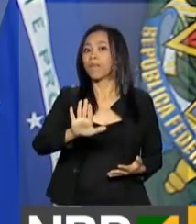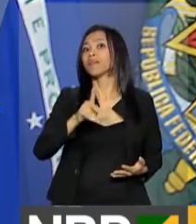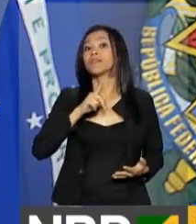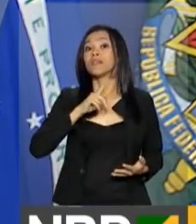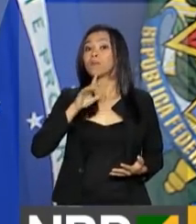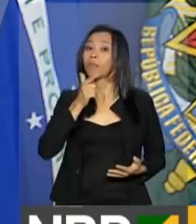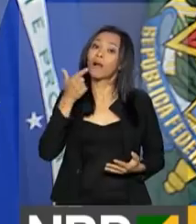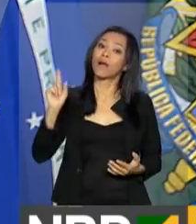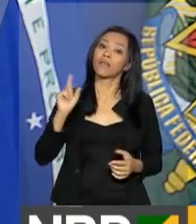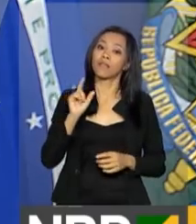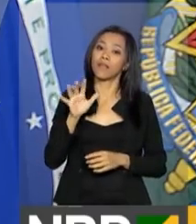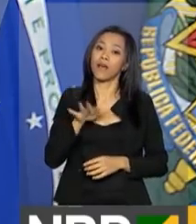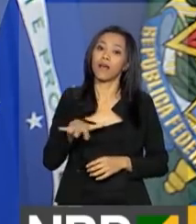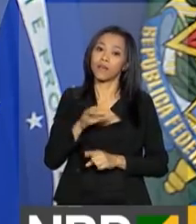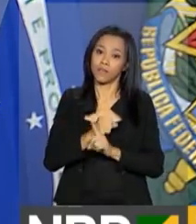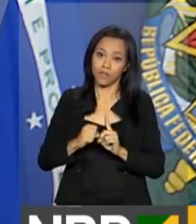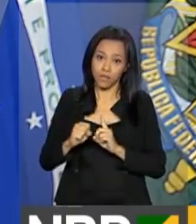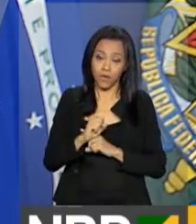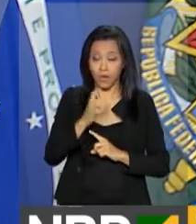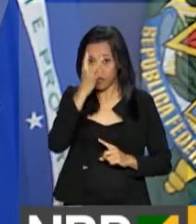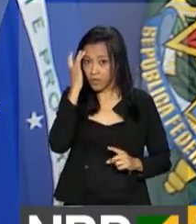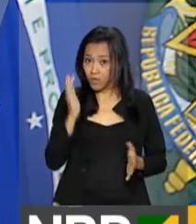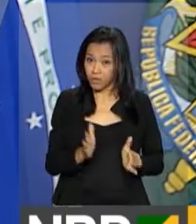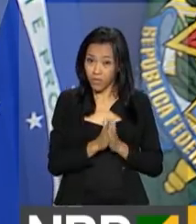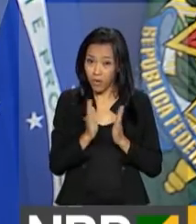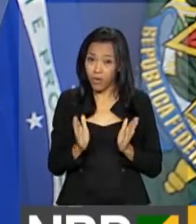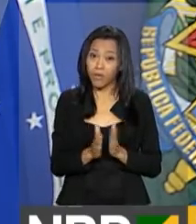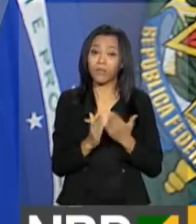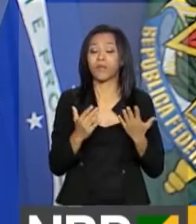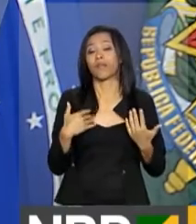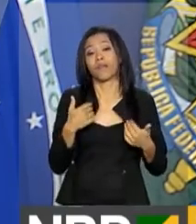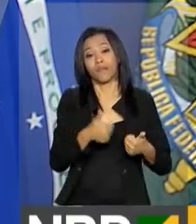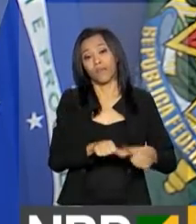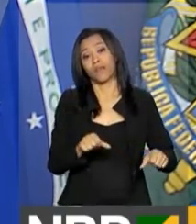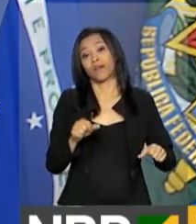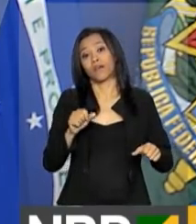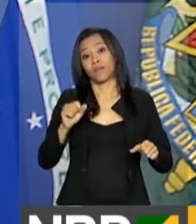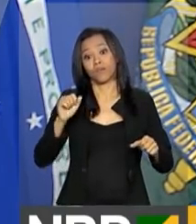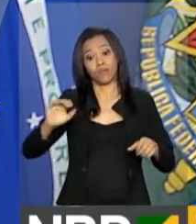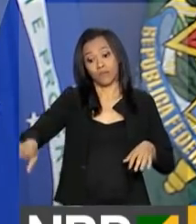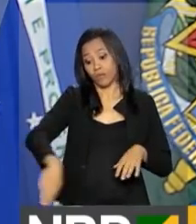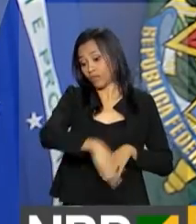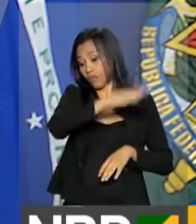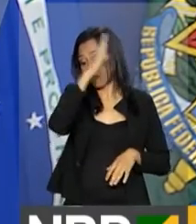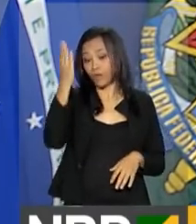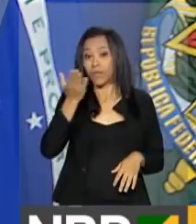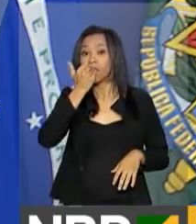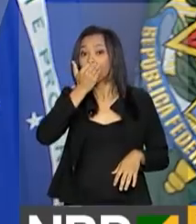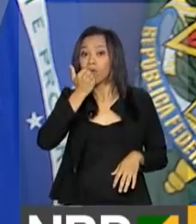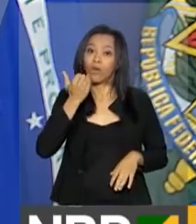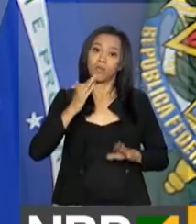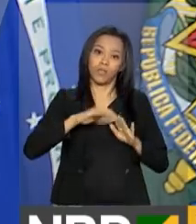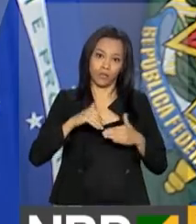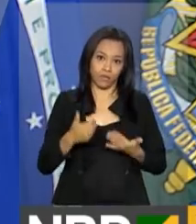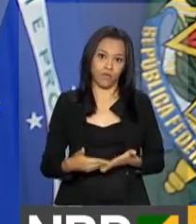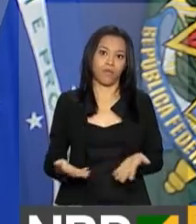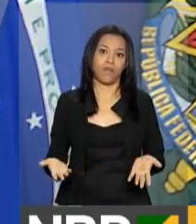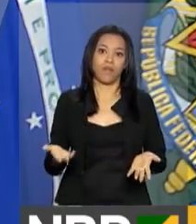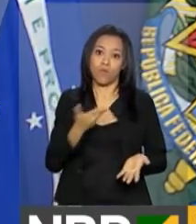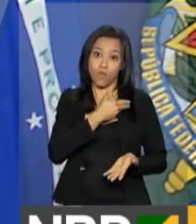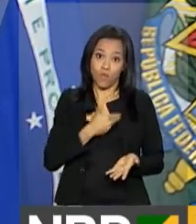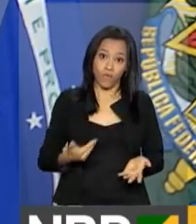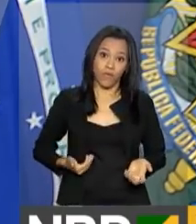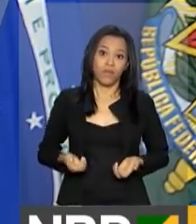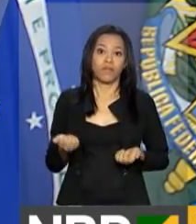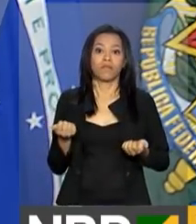social porque nas pessoas mais pobres né eles quer o dia todo na escola ele se alimenta da escola ou seja o poder público está